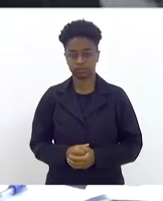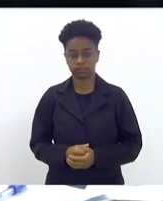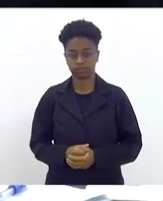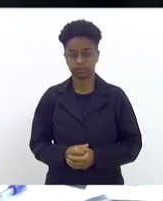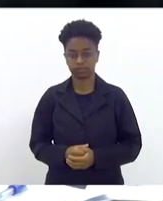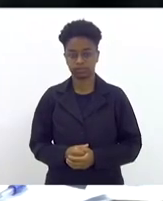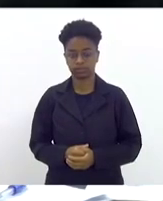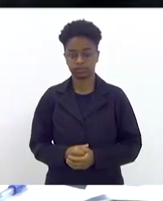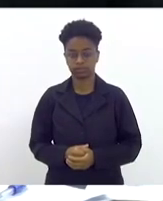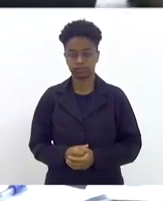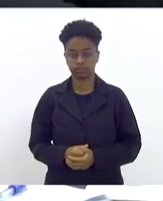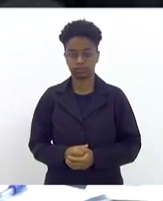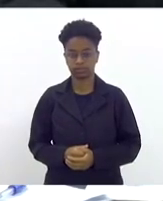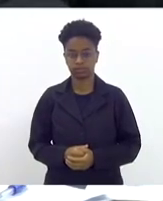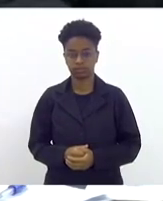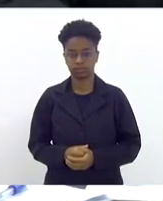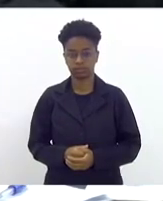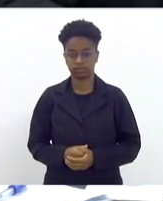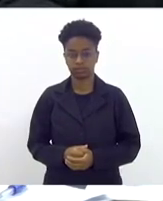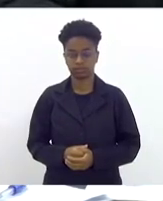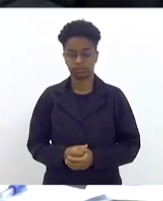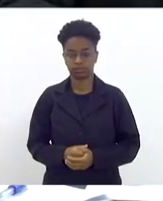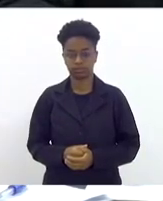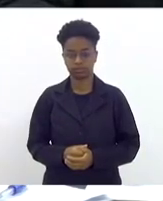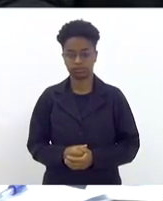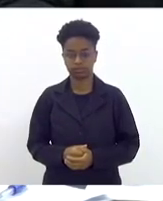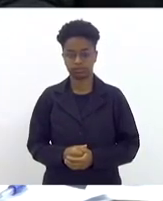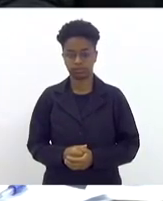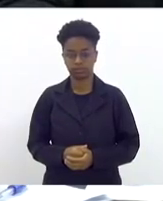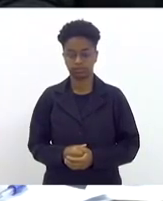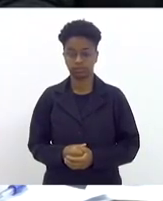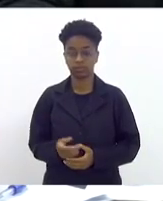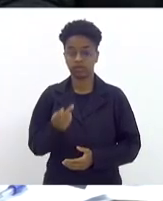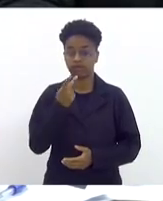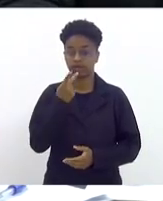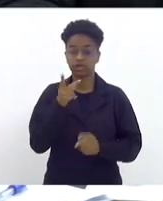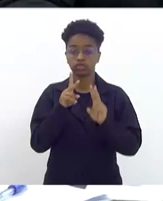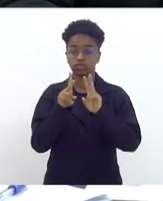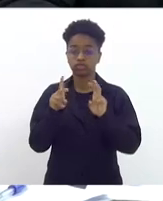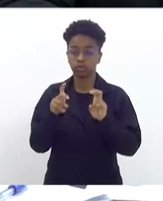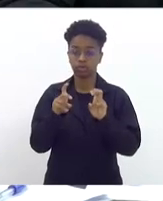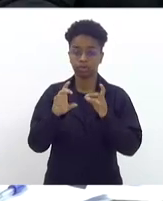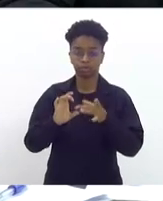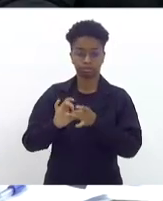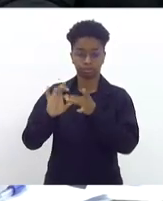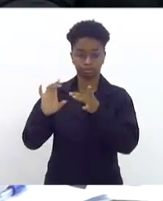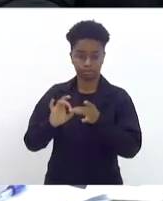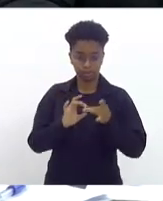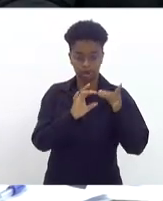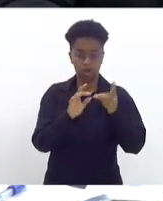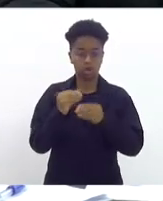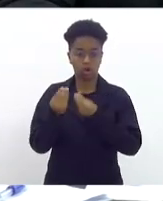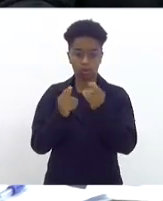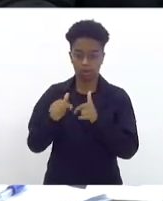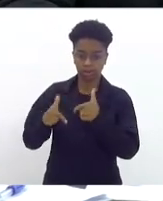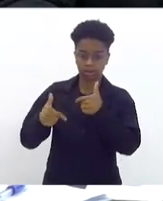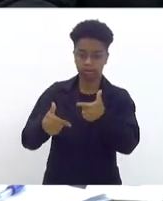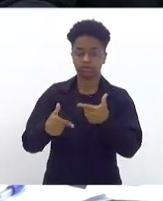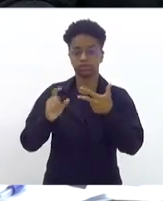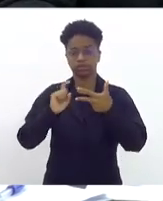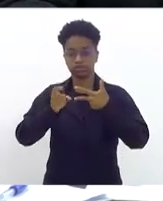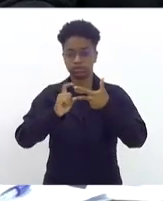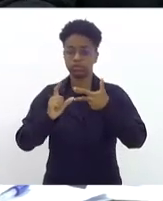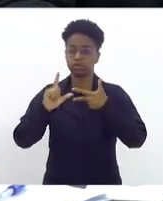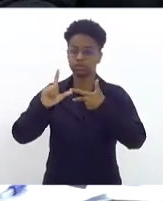de de de poder deliberativo do Poder Executivo Municipal e do Poder Legislativo